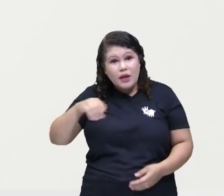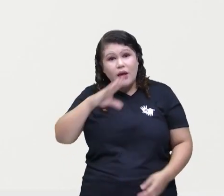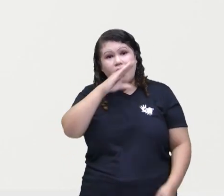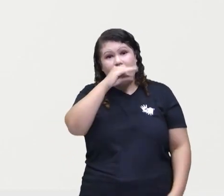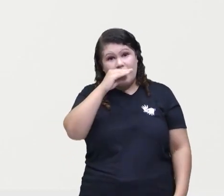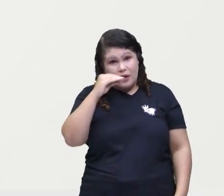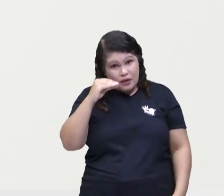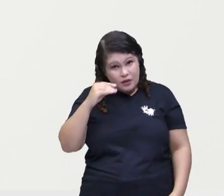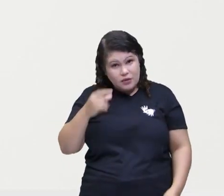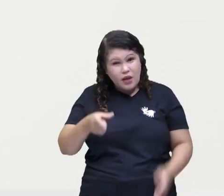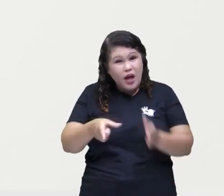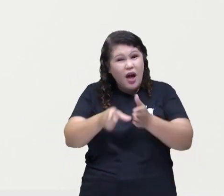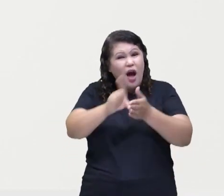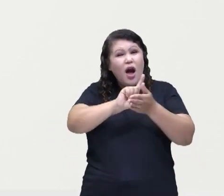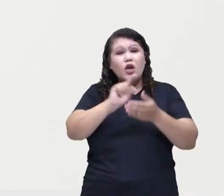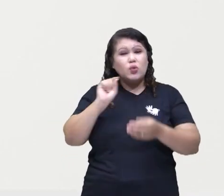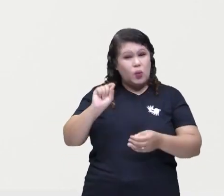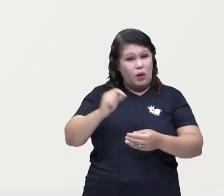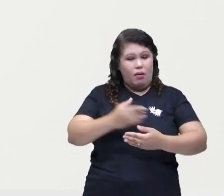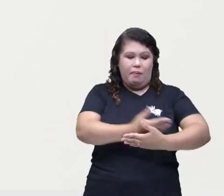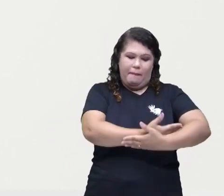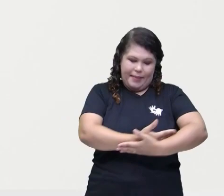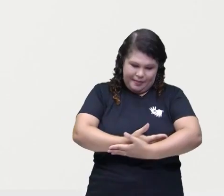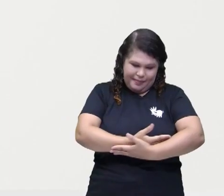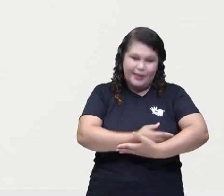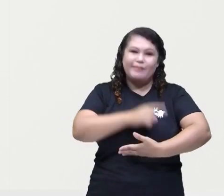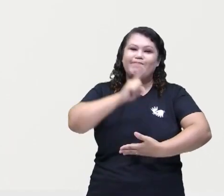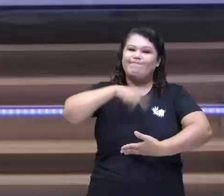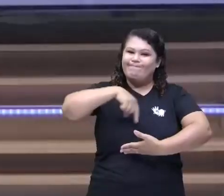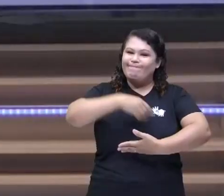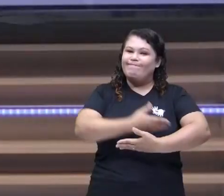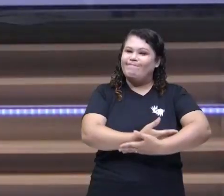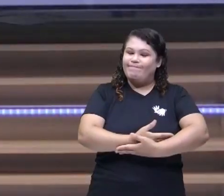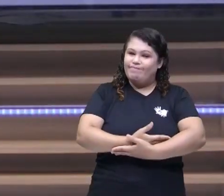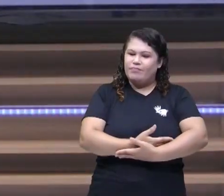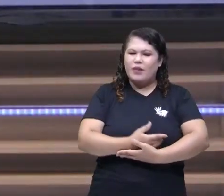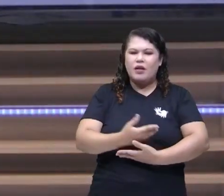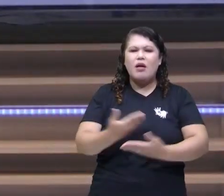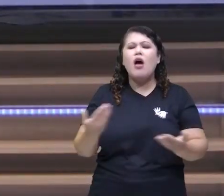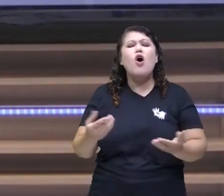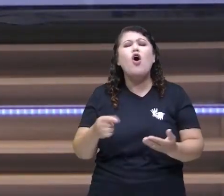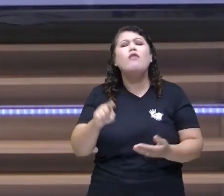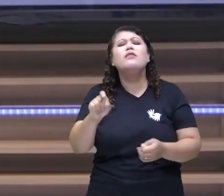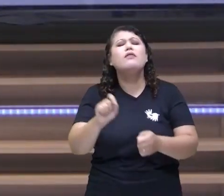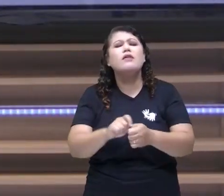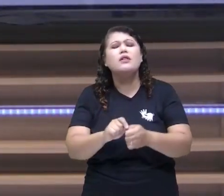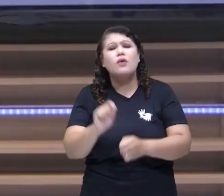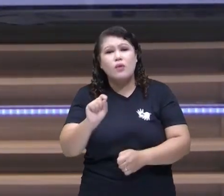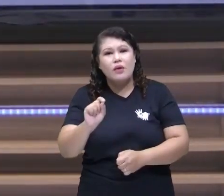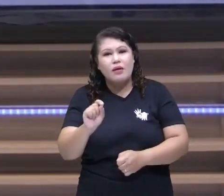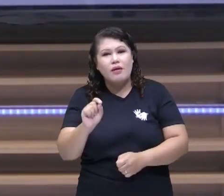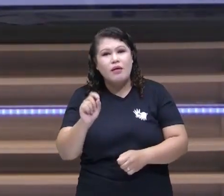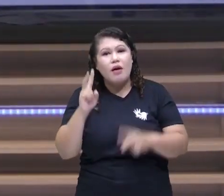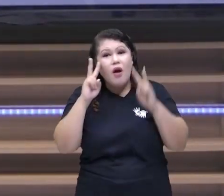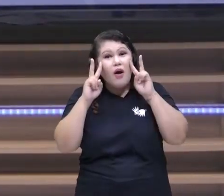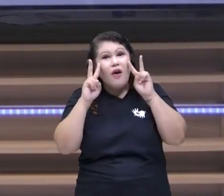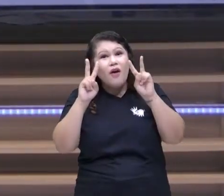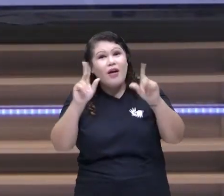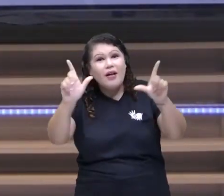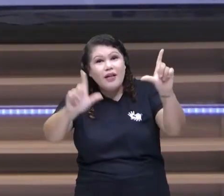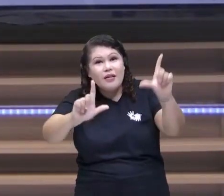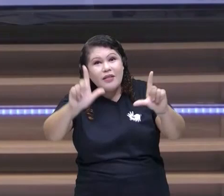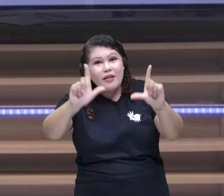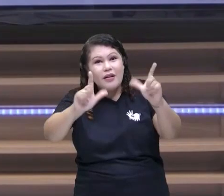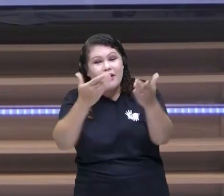eram bebezinhos? Vocês se lembram disso? Agora, o que vocês estão fazendo? Vocês estão prestando atenção na